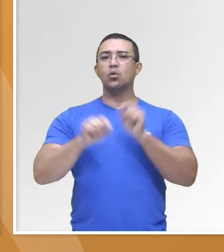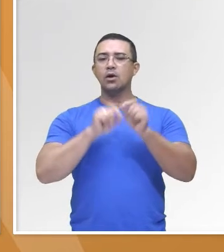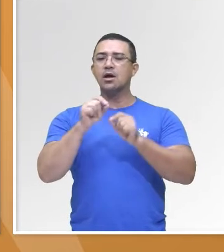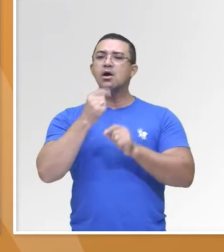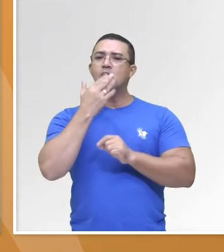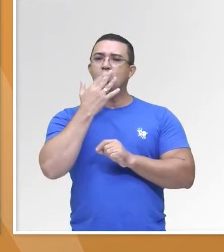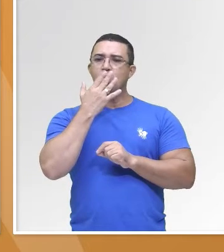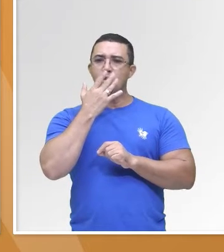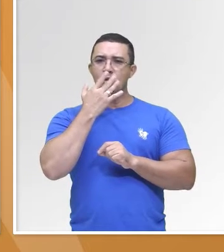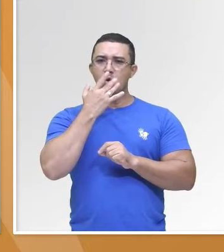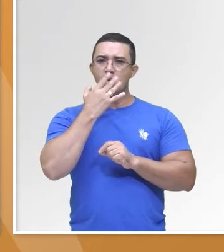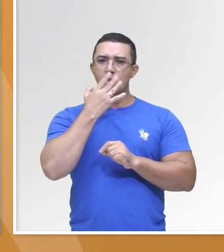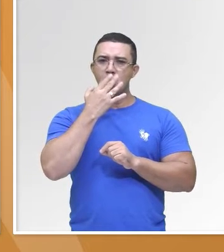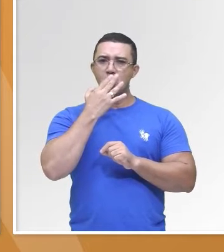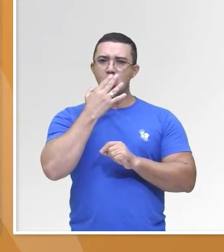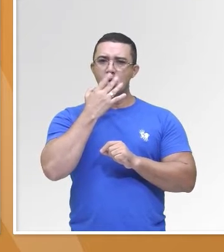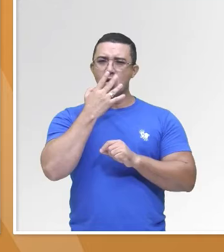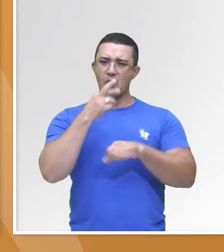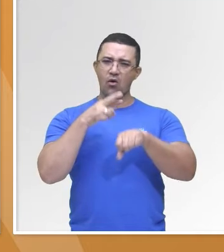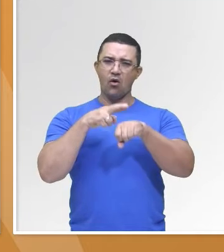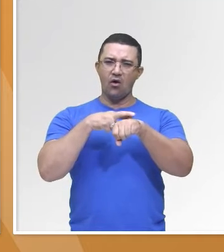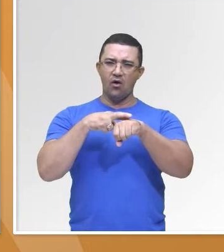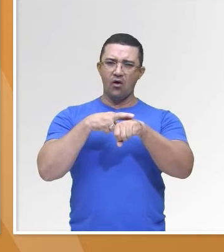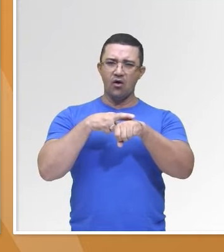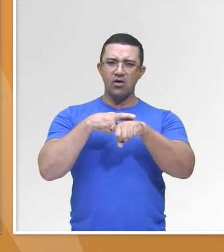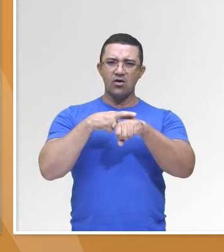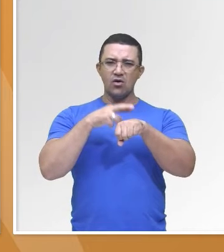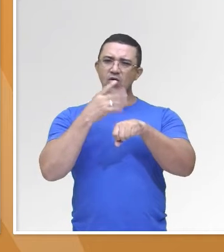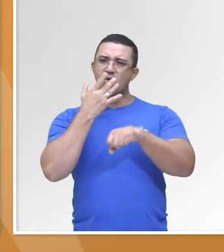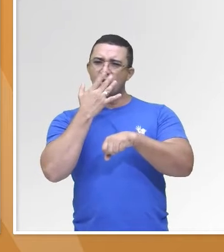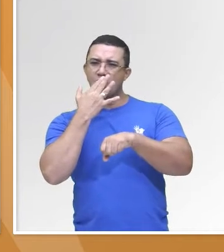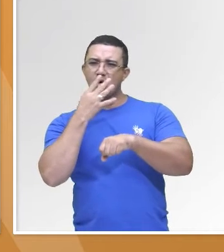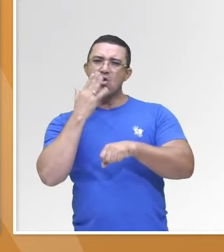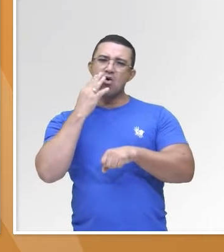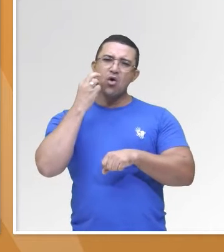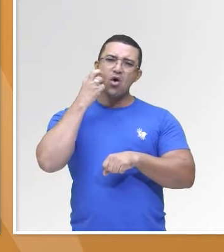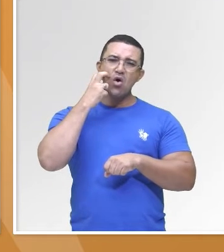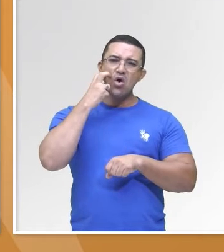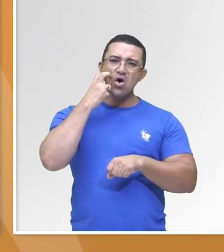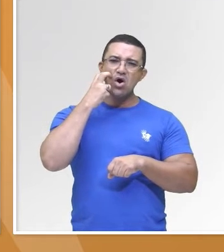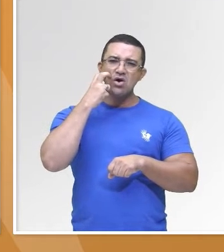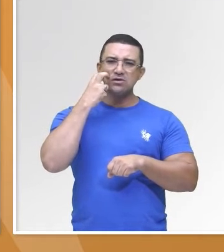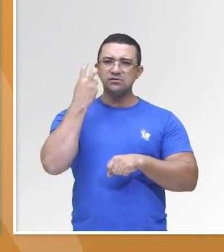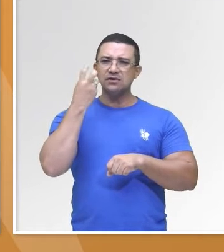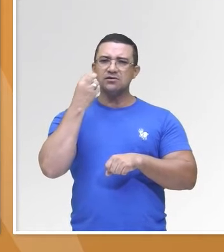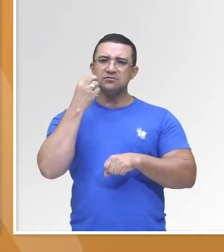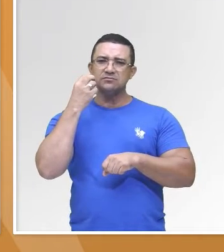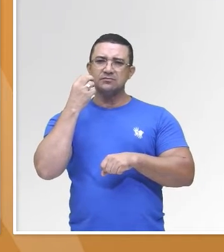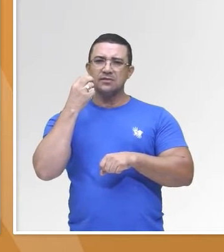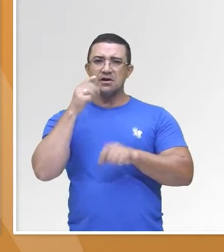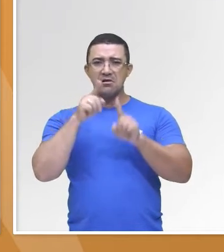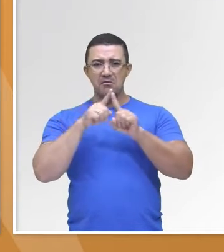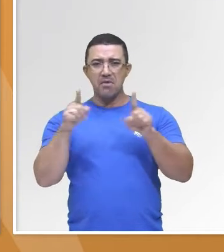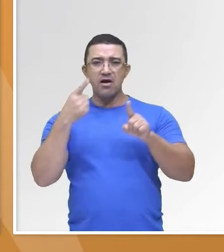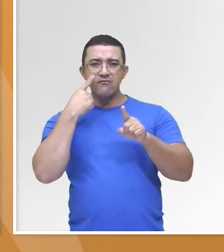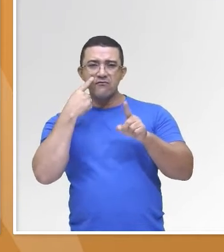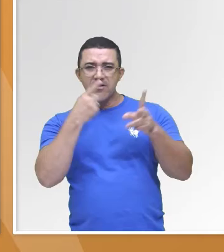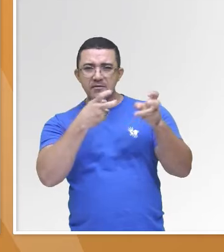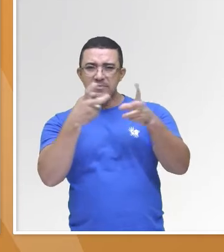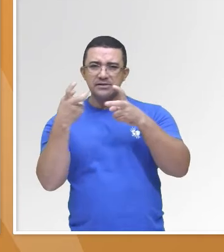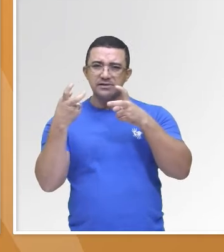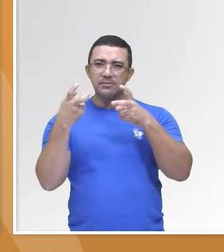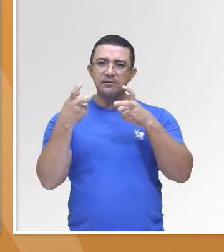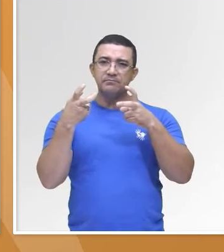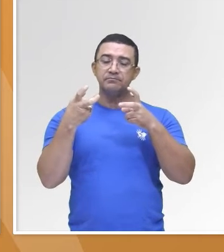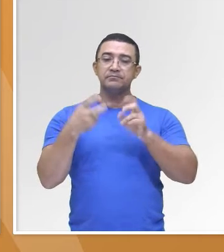cor mais rosa, ali puxando para o roxo, tá? Só que ele está bem manchado, né? Como vocês podem